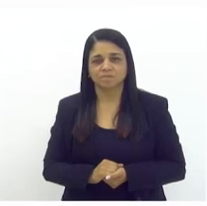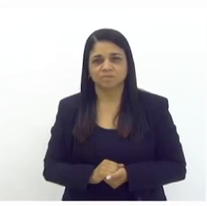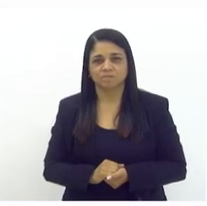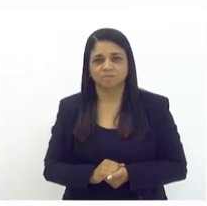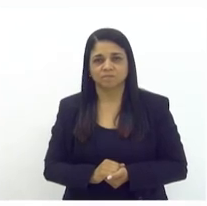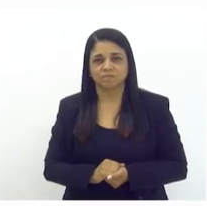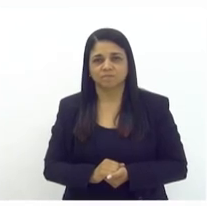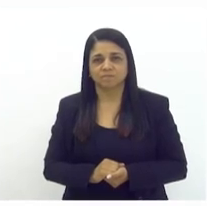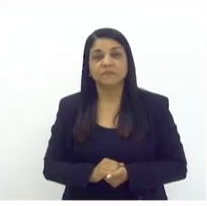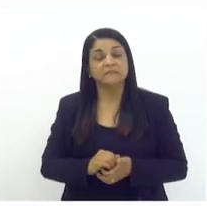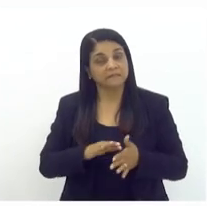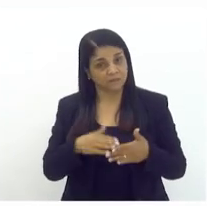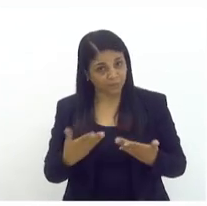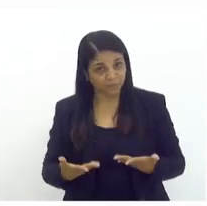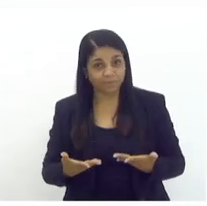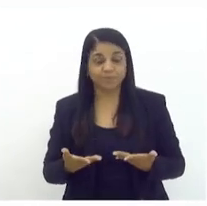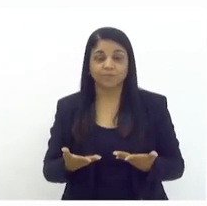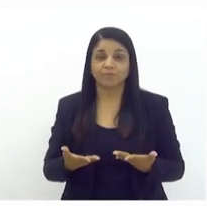então